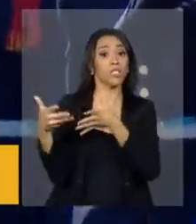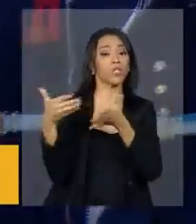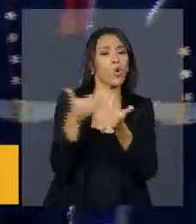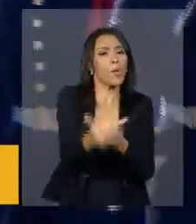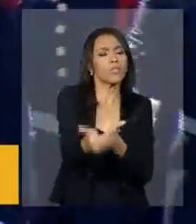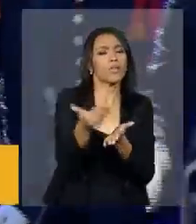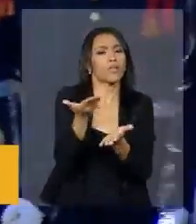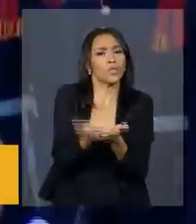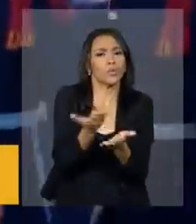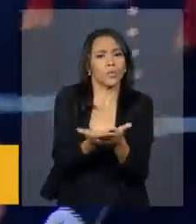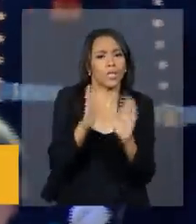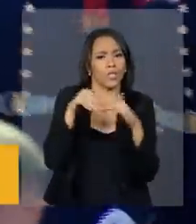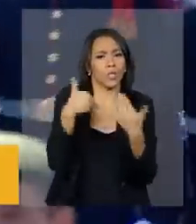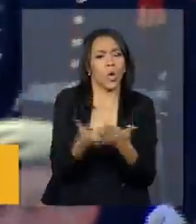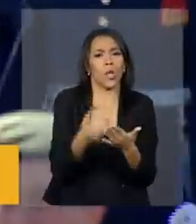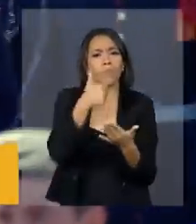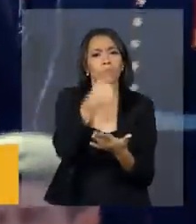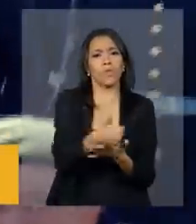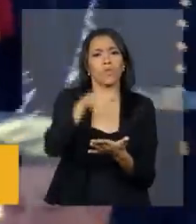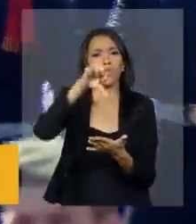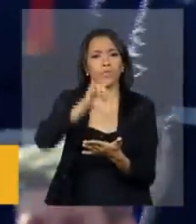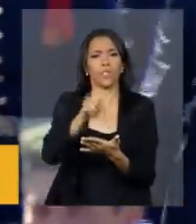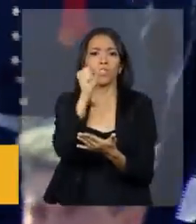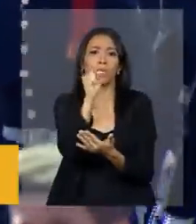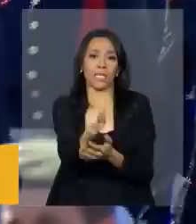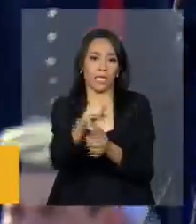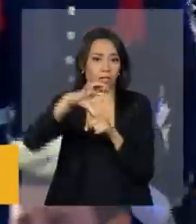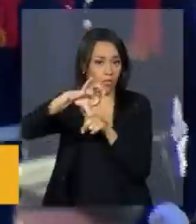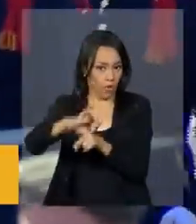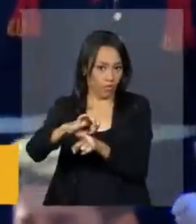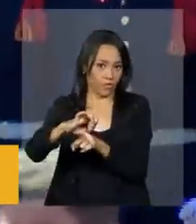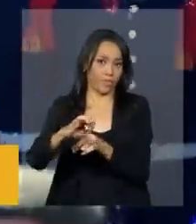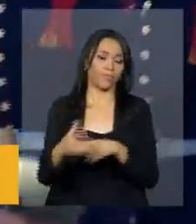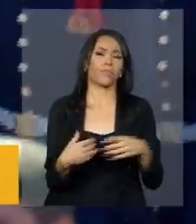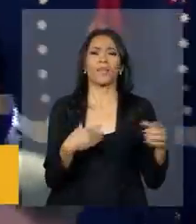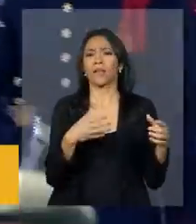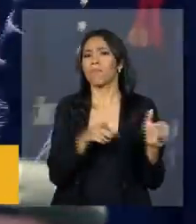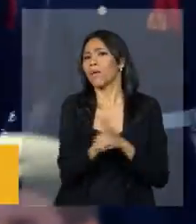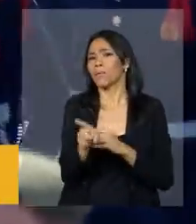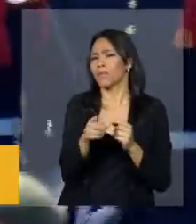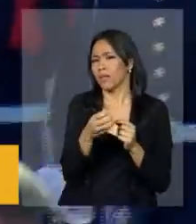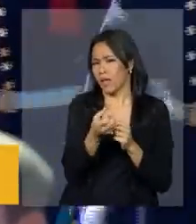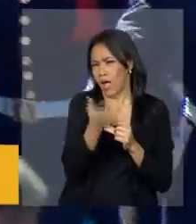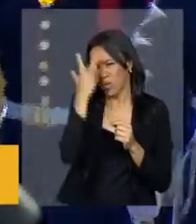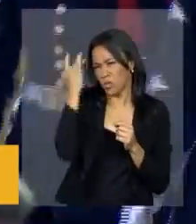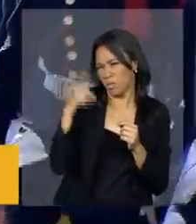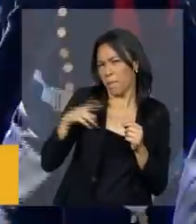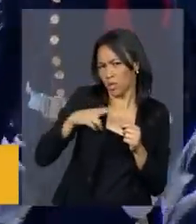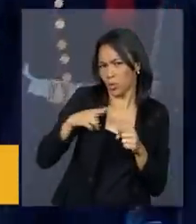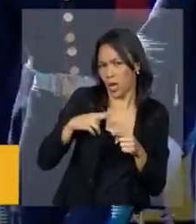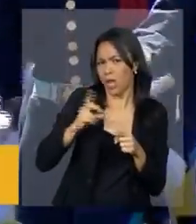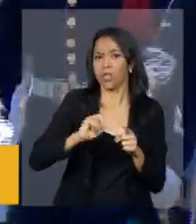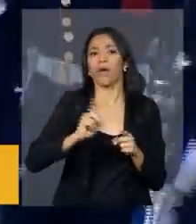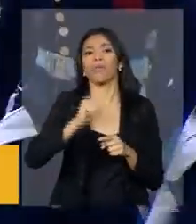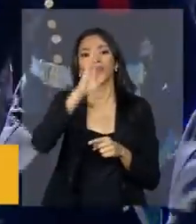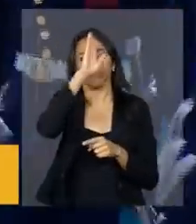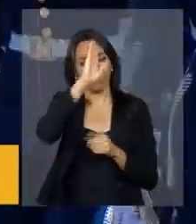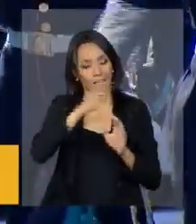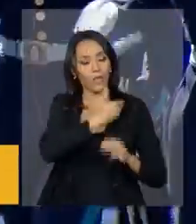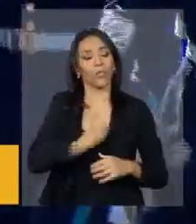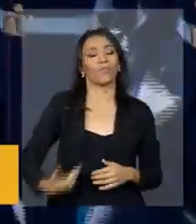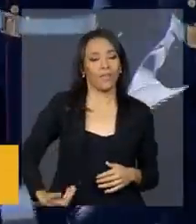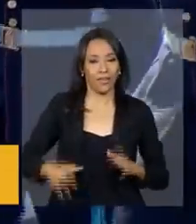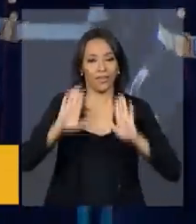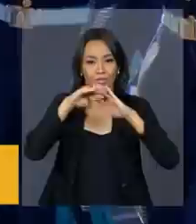Militar a partir de 1989. Muita gente acha que o Colégio Militar é particular, e não é. É público, não, né? É um colégio